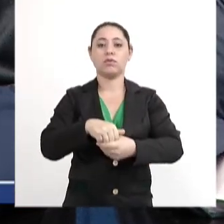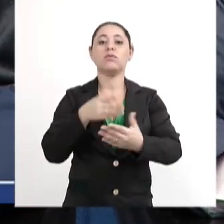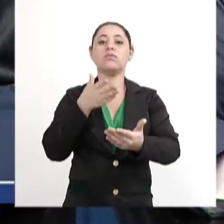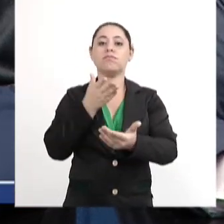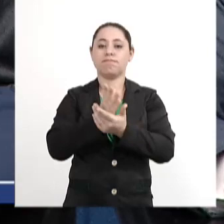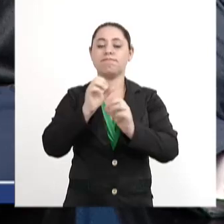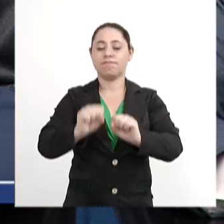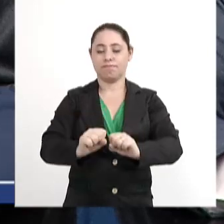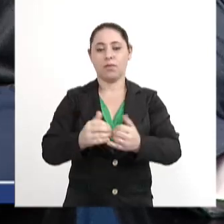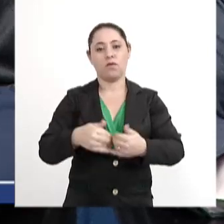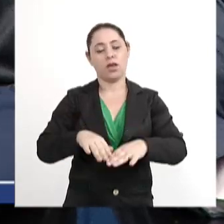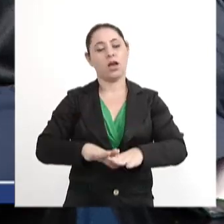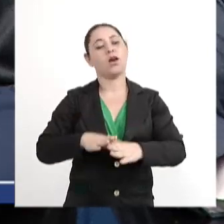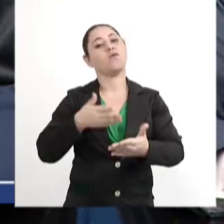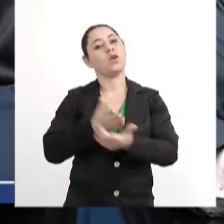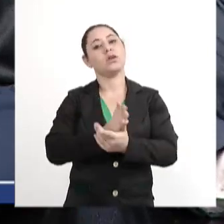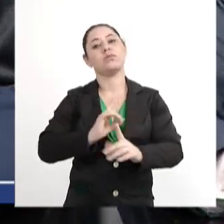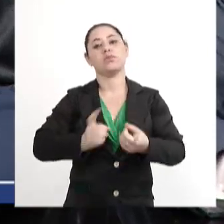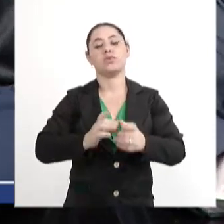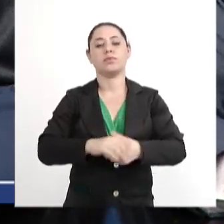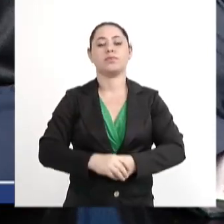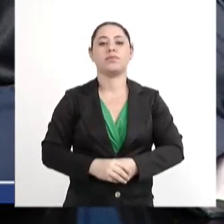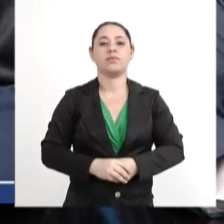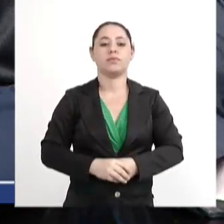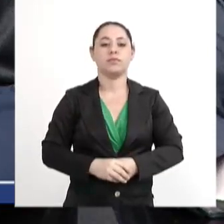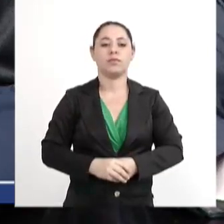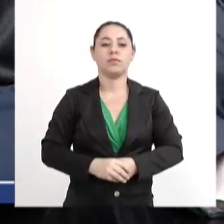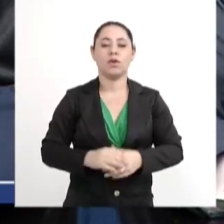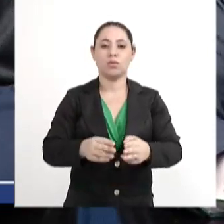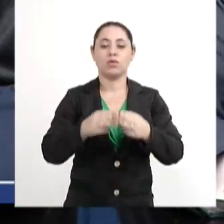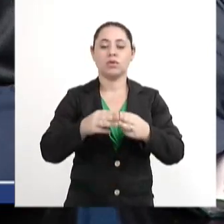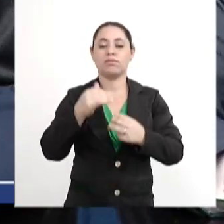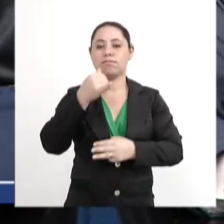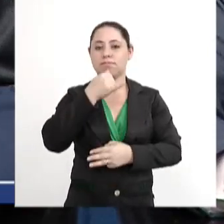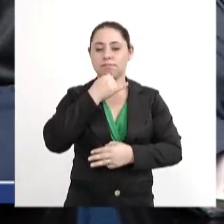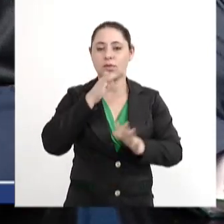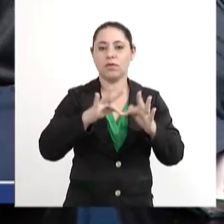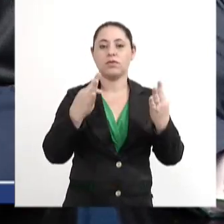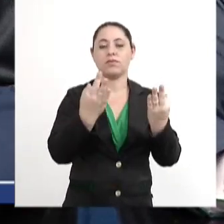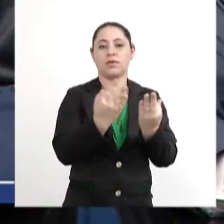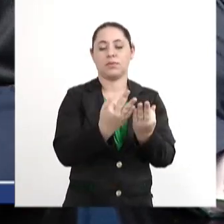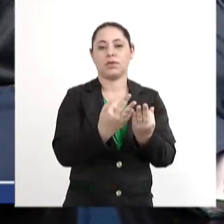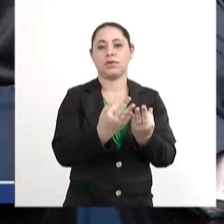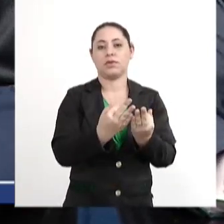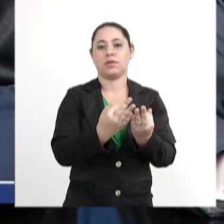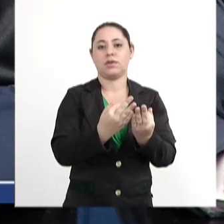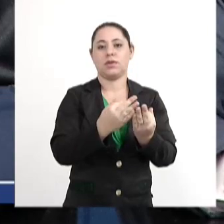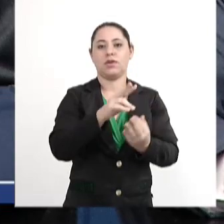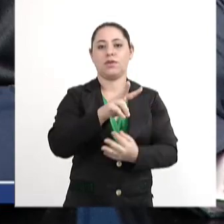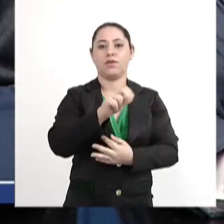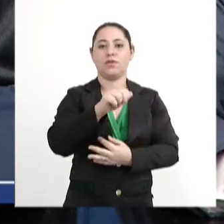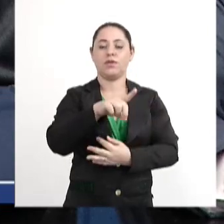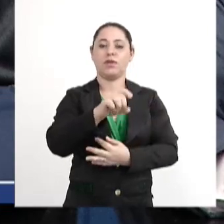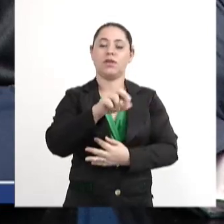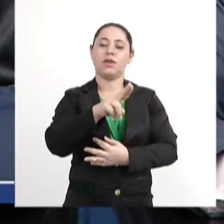que aprovam permanecem como se encontra aprovado o expediente. Moção de pesar, de autoria do deputado João Henrique, endereçada aos familiares de Vanderlei